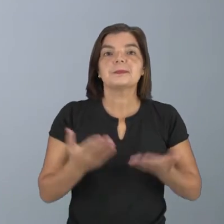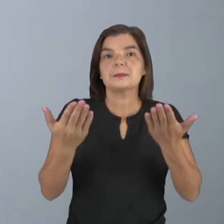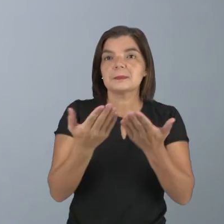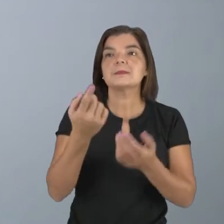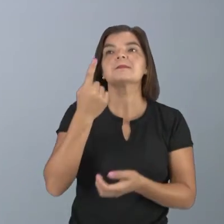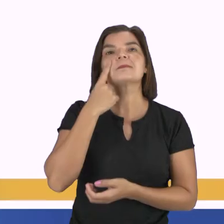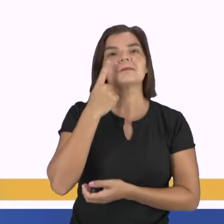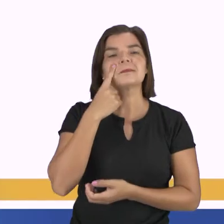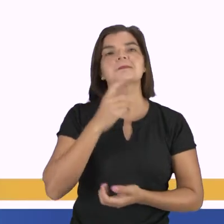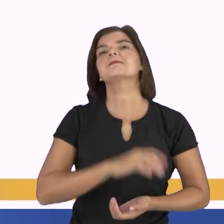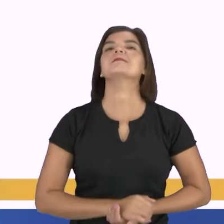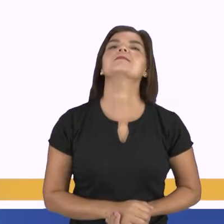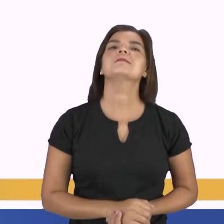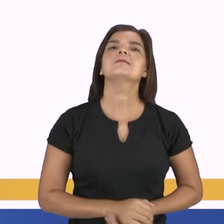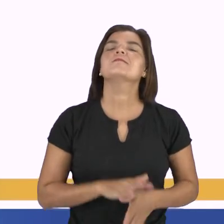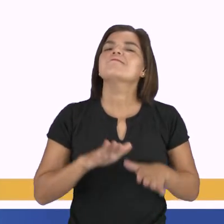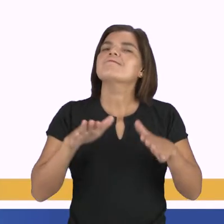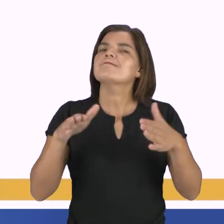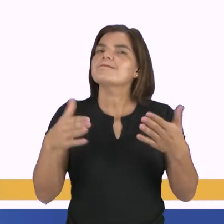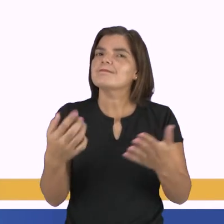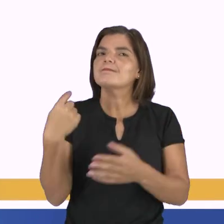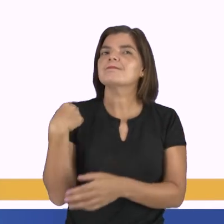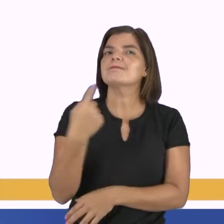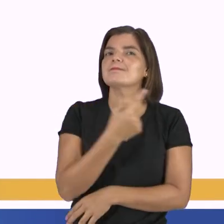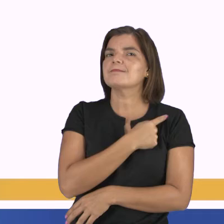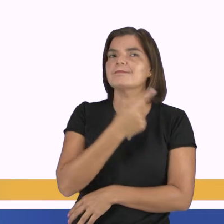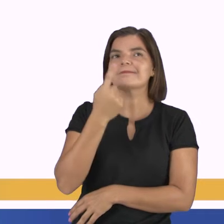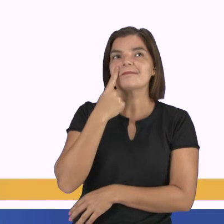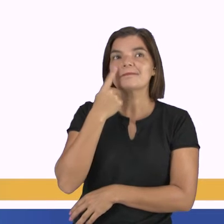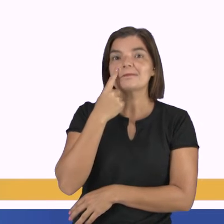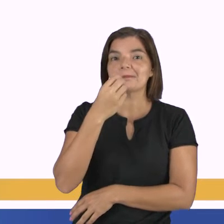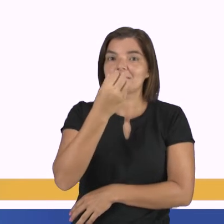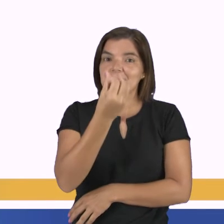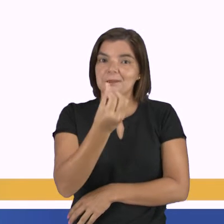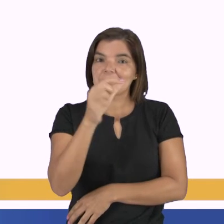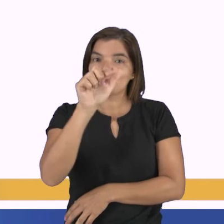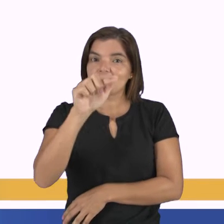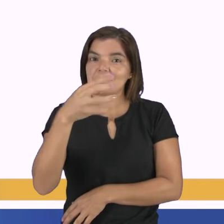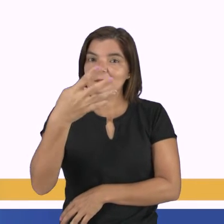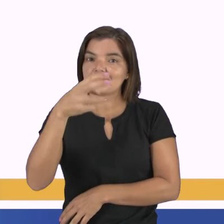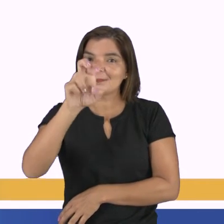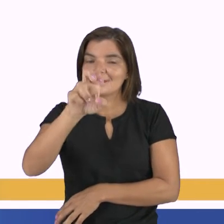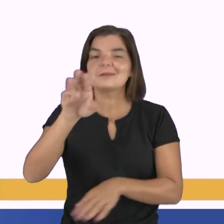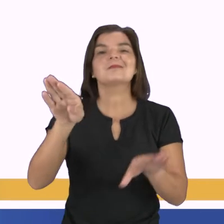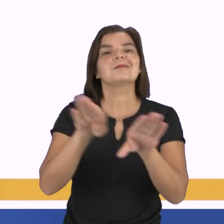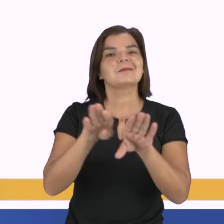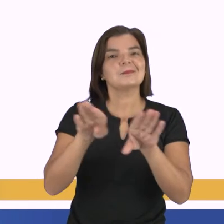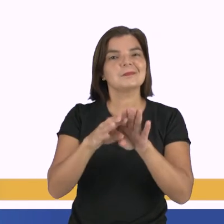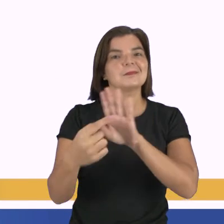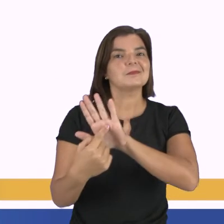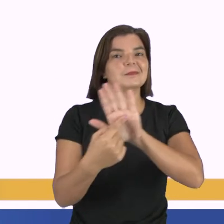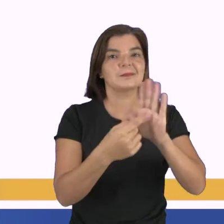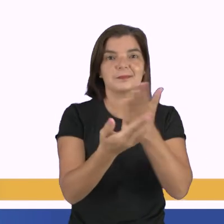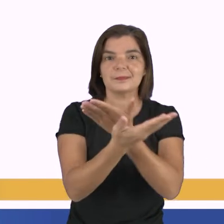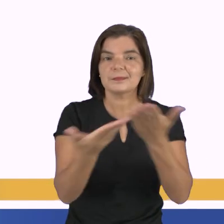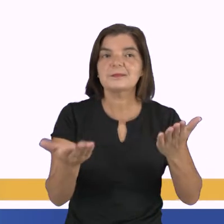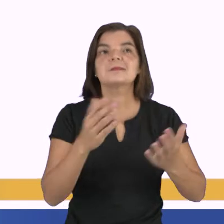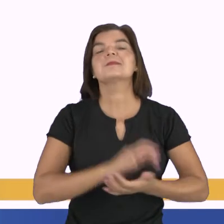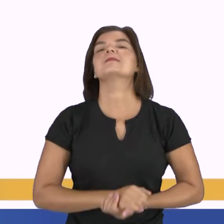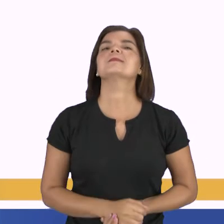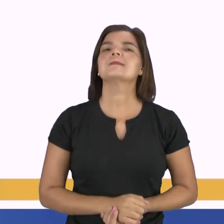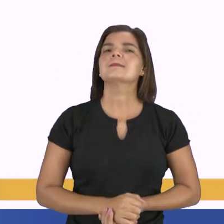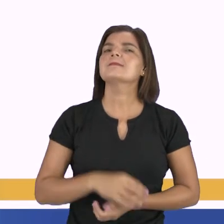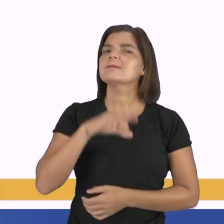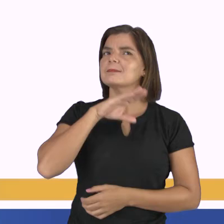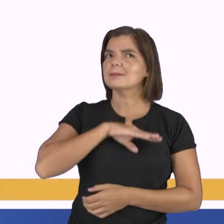Agora sim, olha só. Quando nós pegamos essa situação de 6:45, como está sendo posta para vocês.